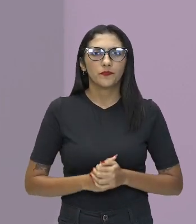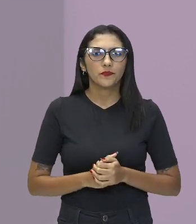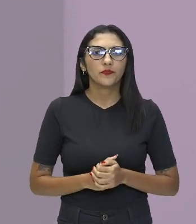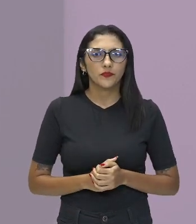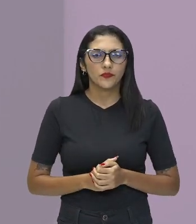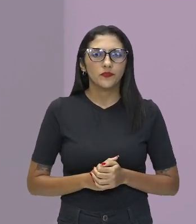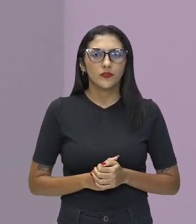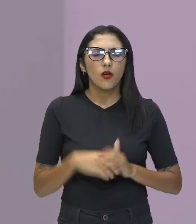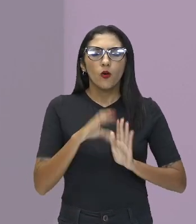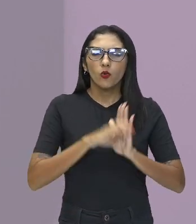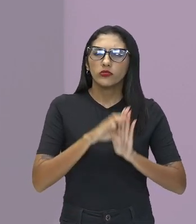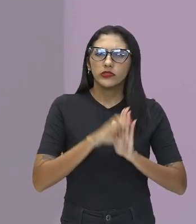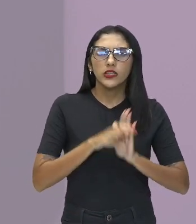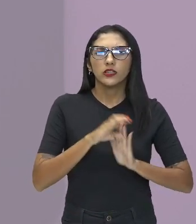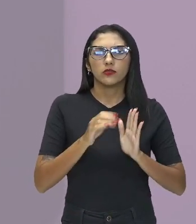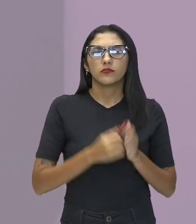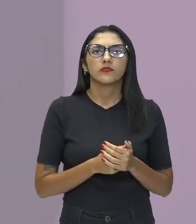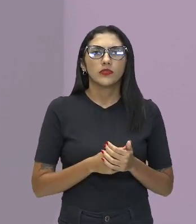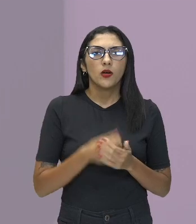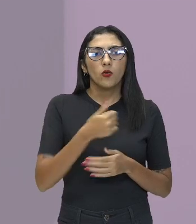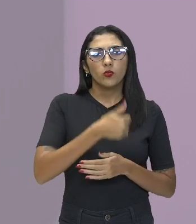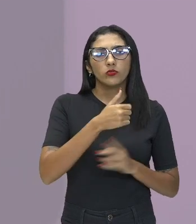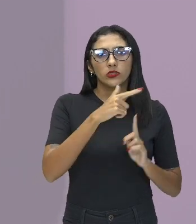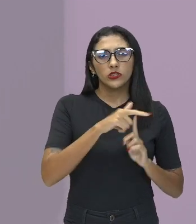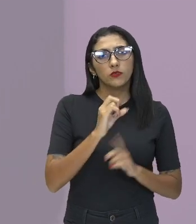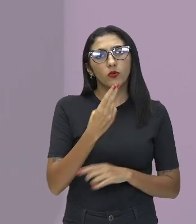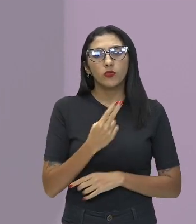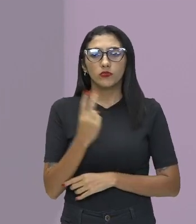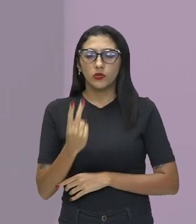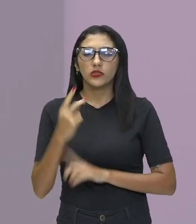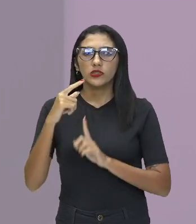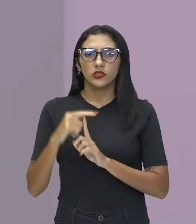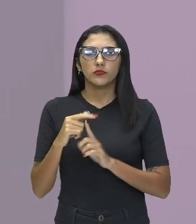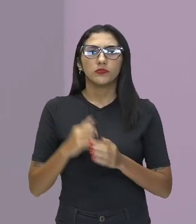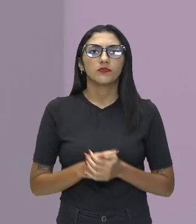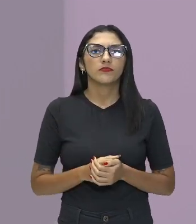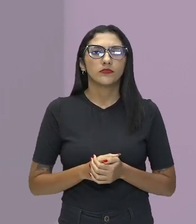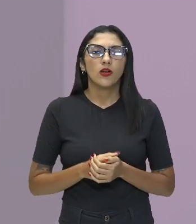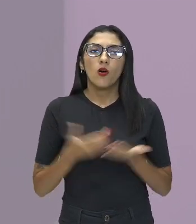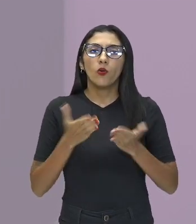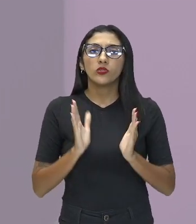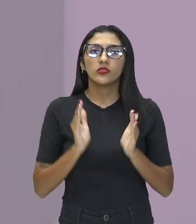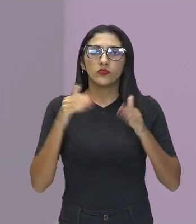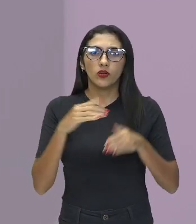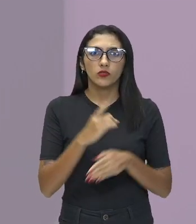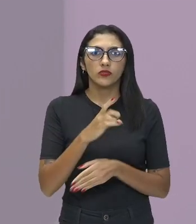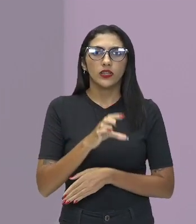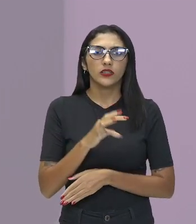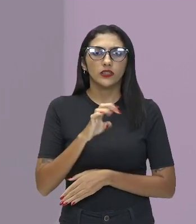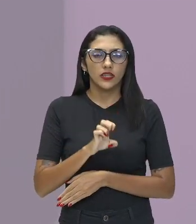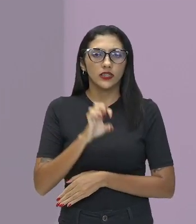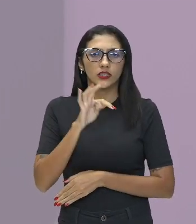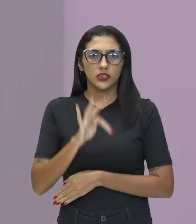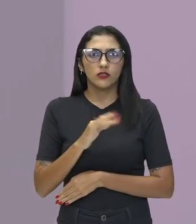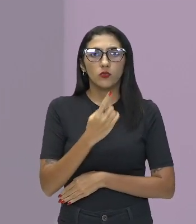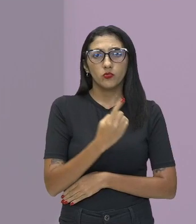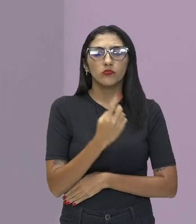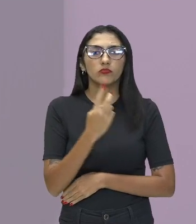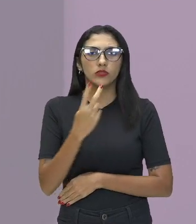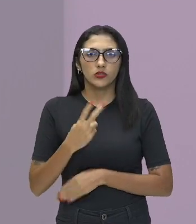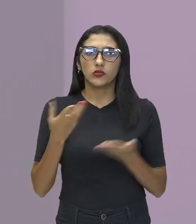primeira ordem, segunda ordem, terceira ordem, enfim. Mas nós iremos abordar especificamente os determinantes de ordem 1 e